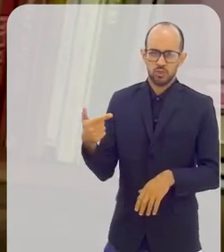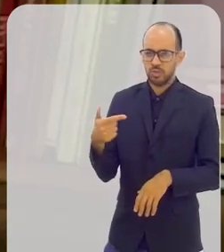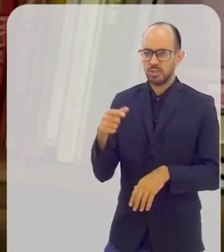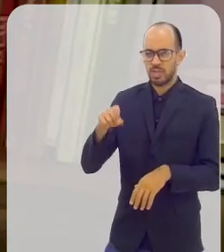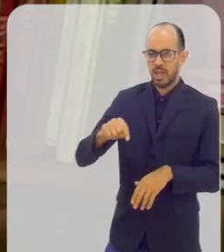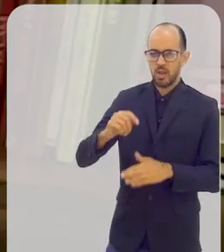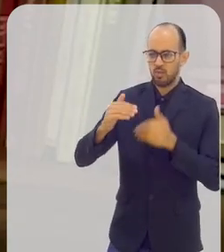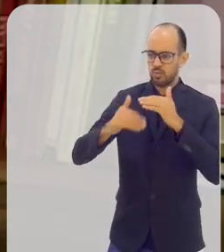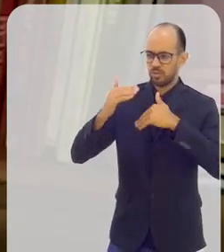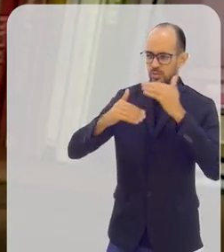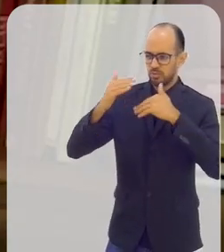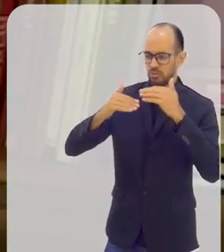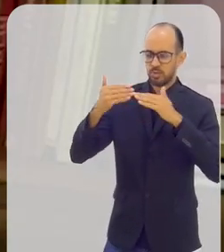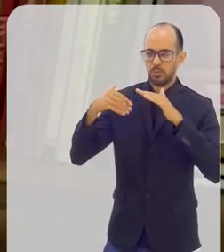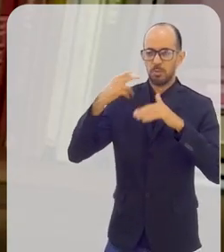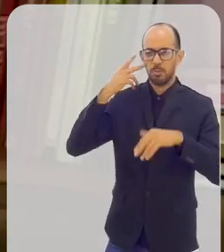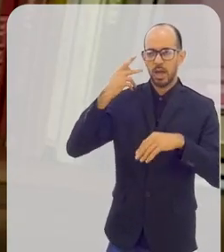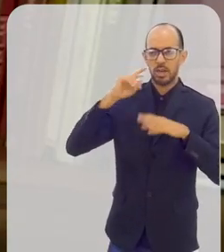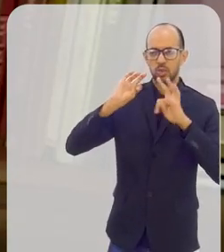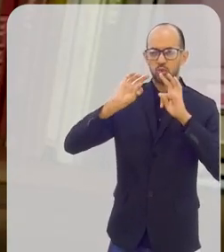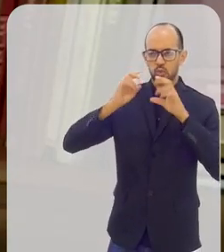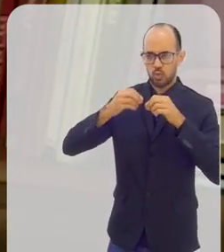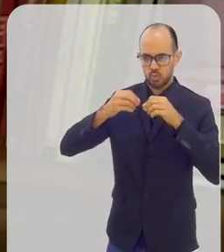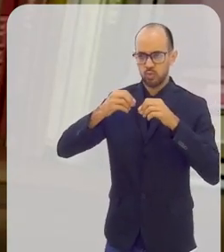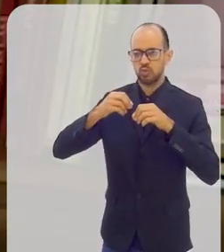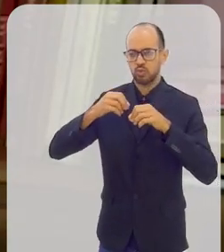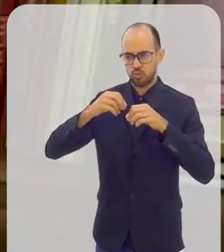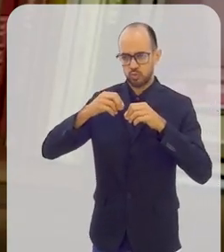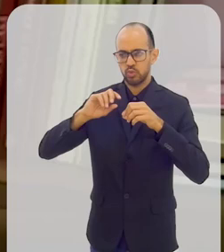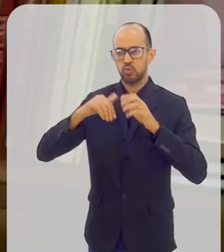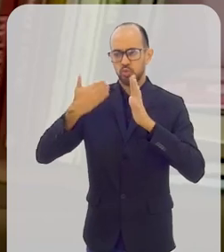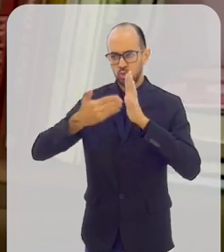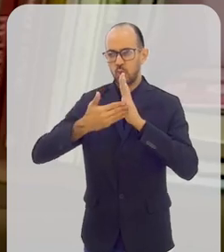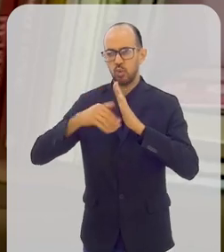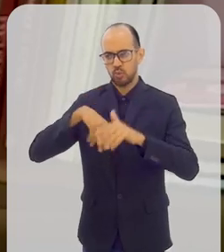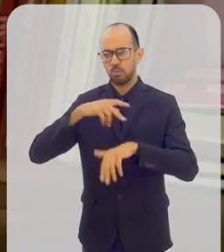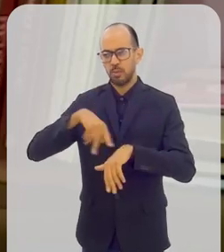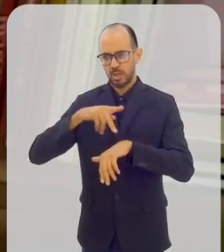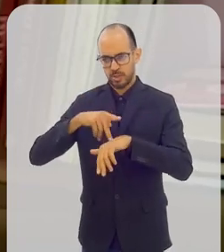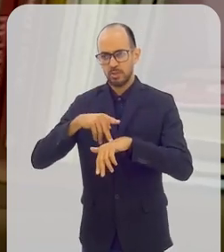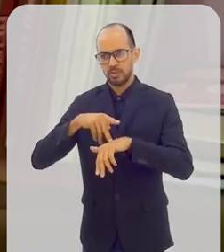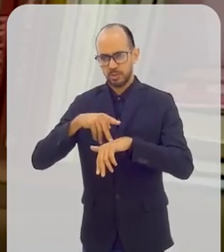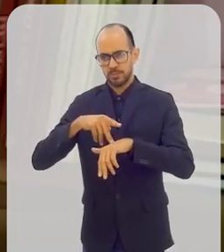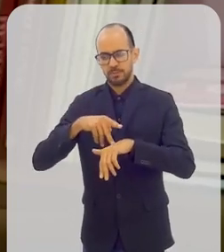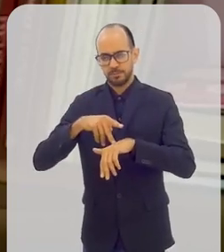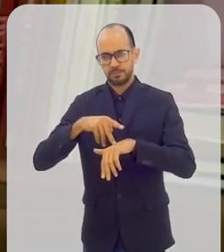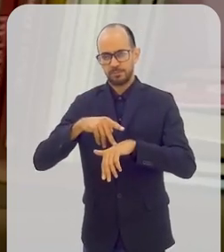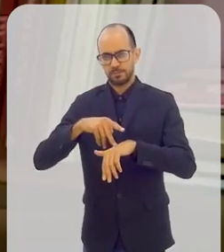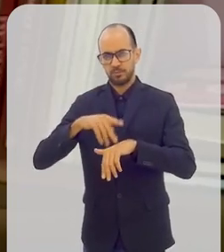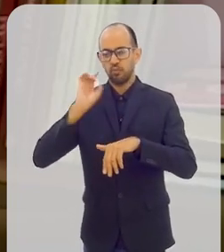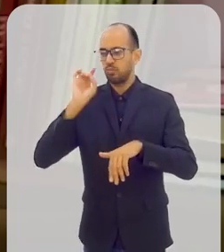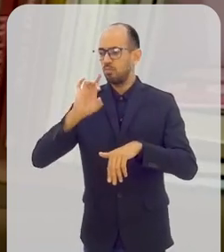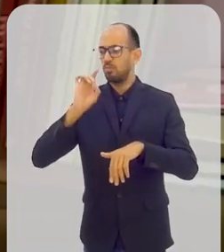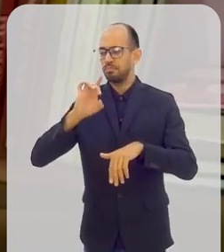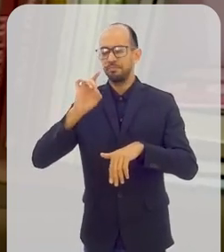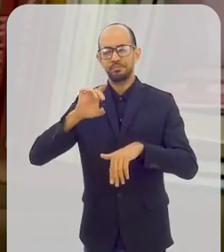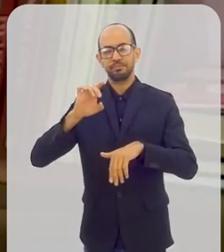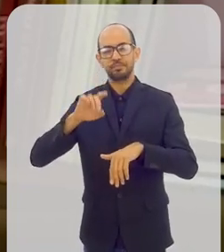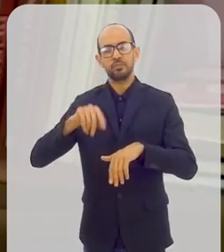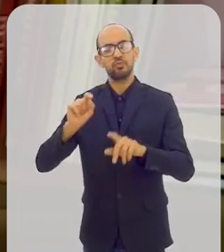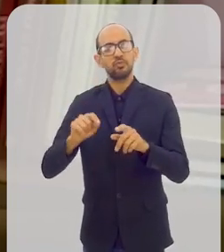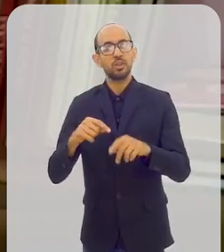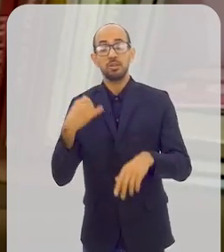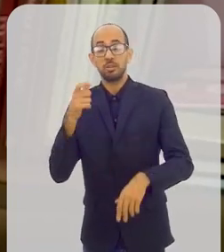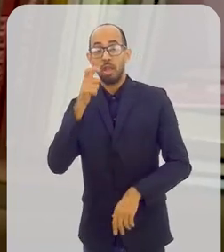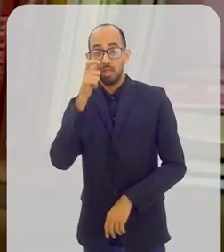um grande crescimento para todos, em todo o país, e de forma muito autônoma. Foi muito legal. Foi